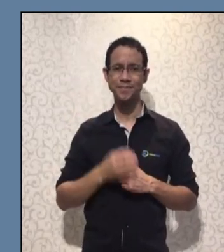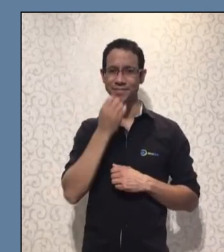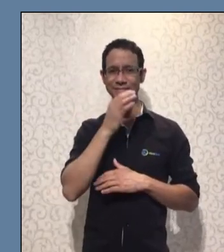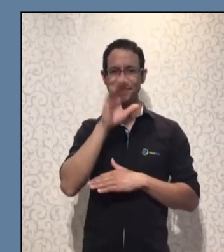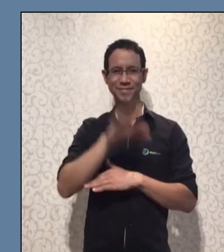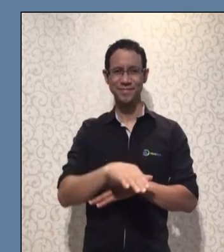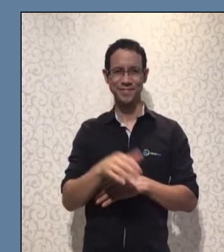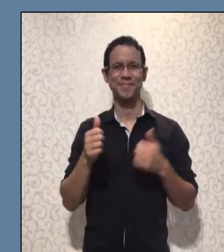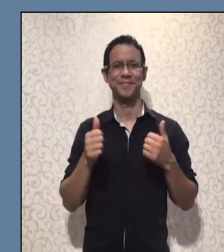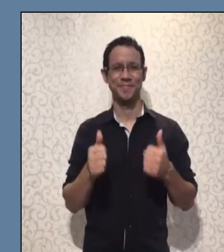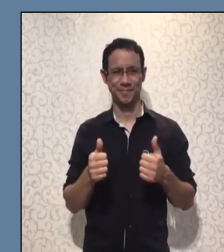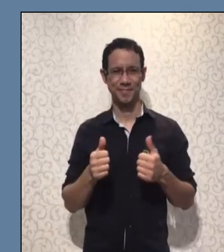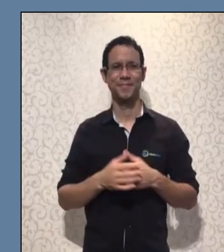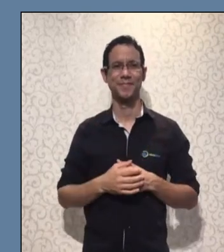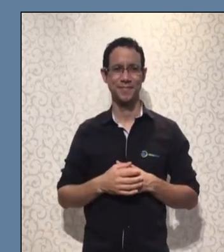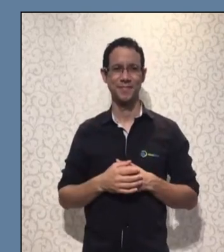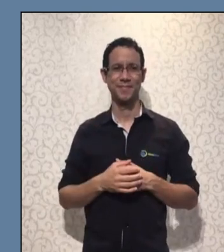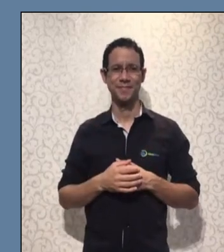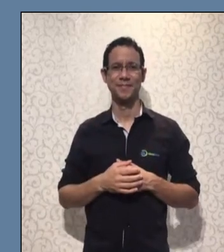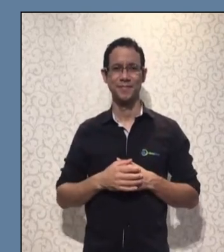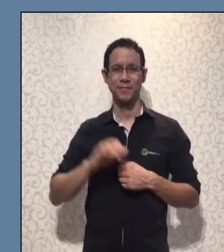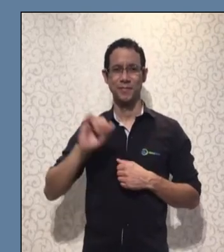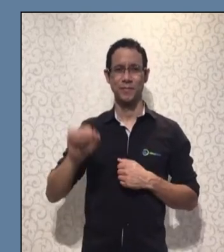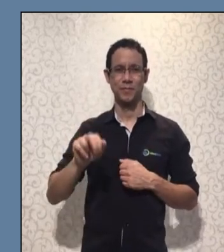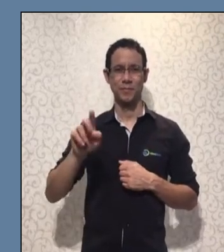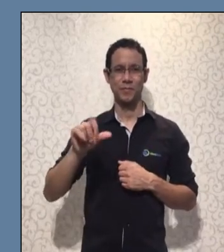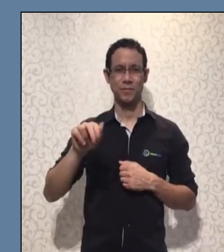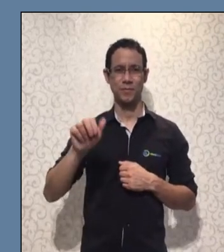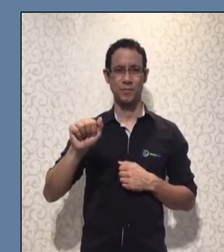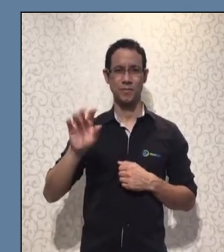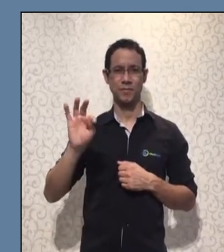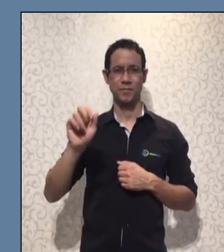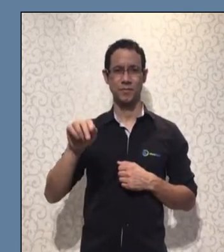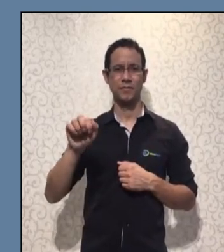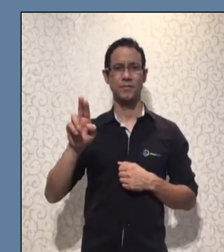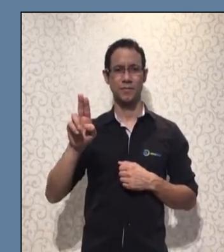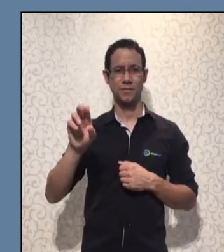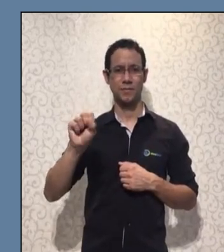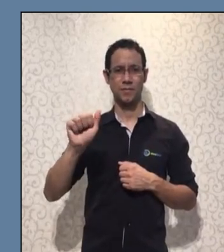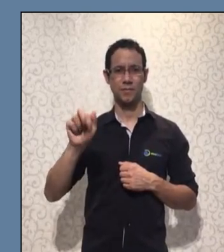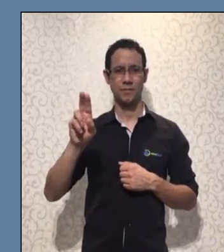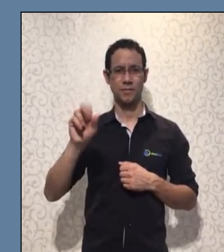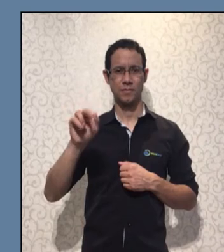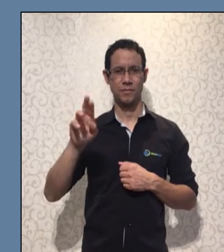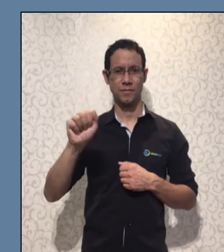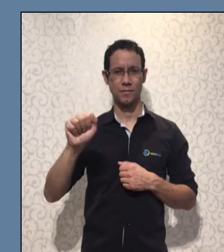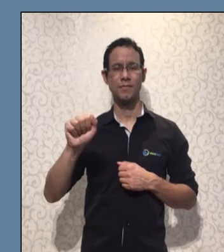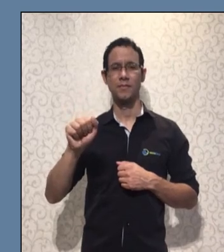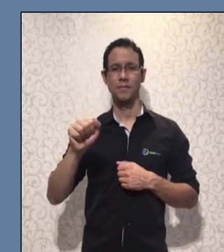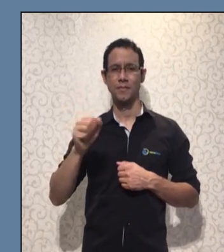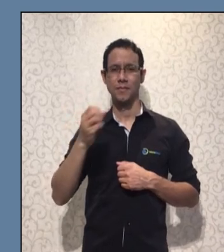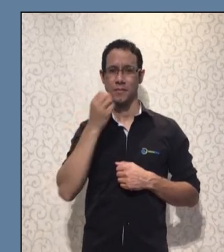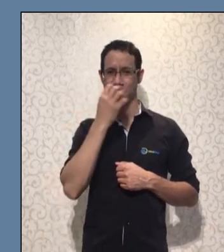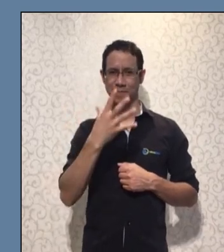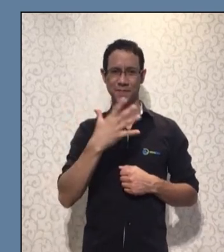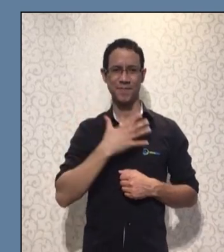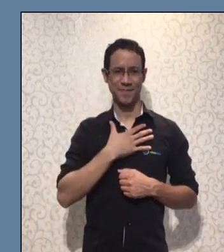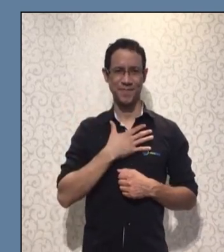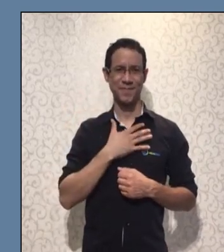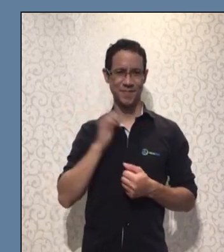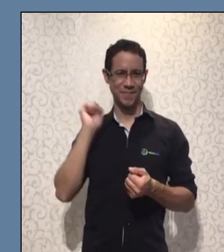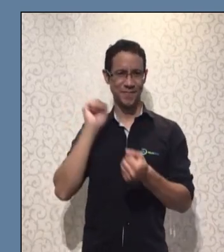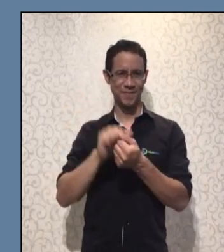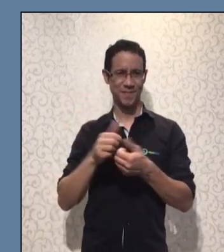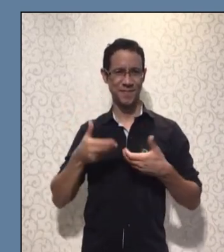Boa tarde, Juliana, Tadeu, Sabrina. É um prazer estar aqui com vocês, agradeço já o